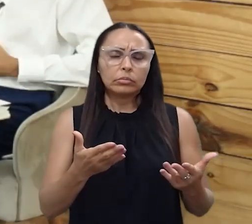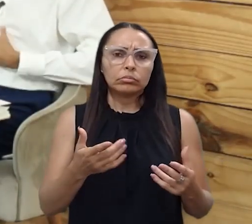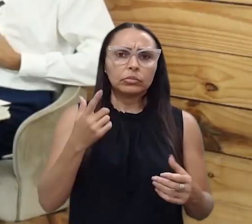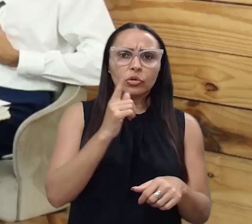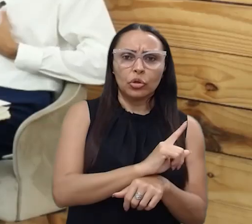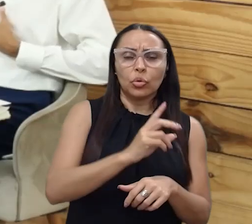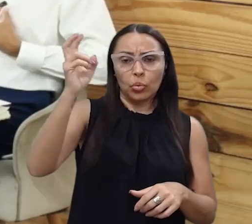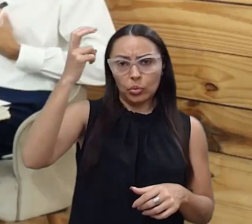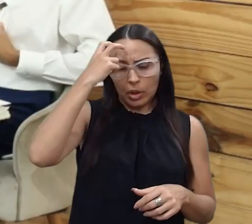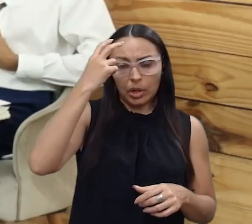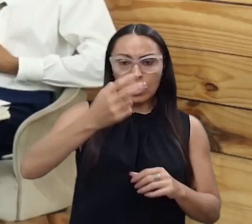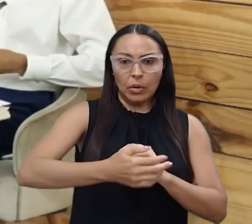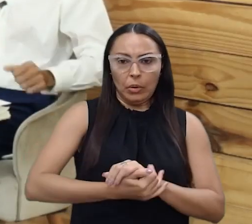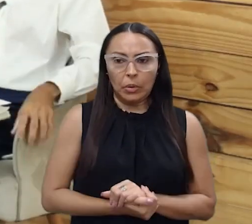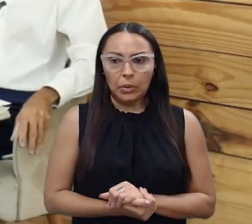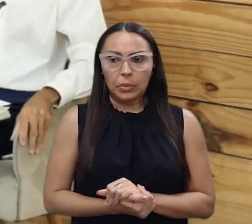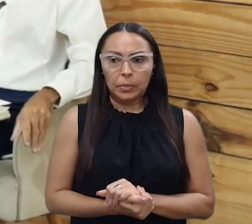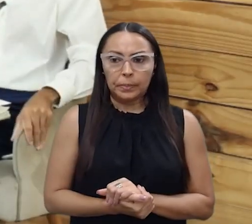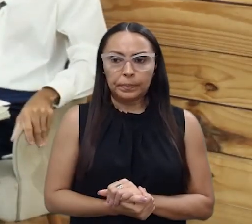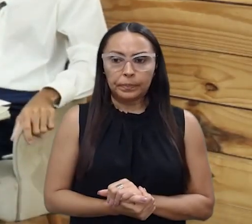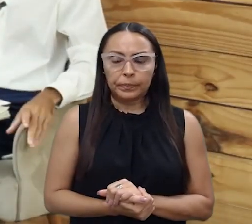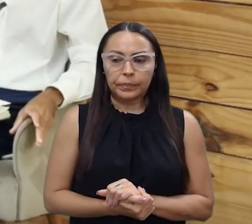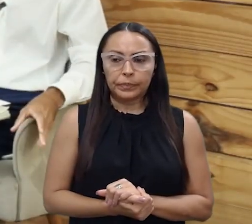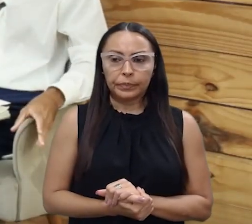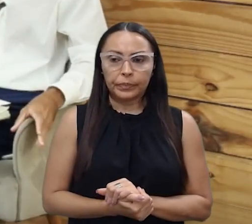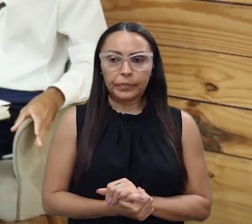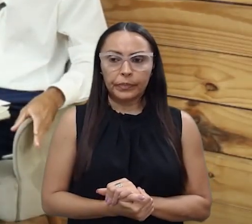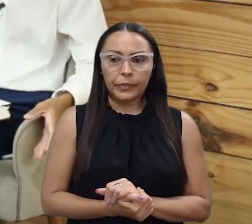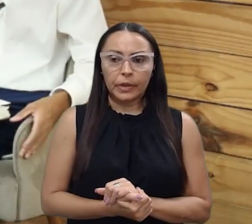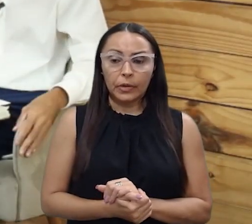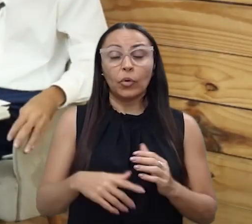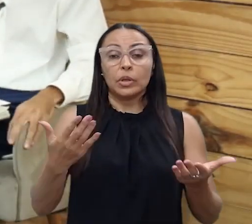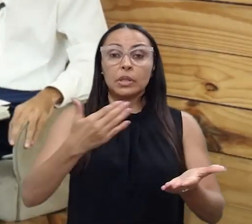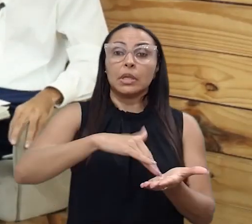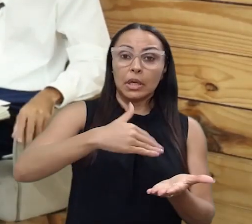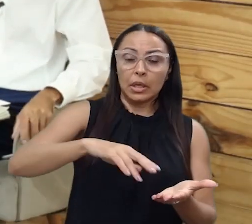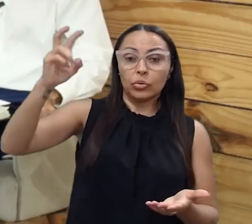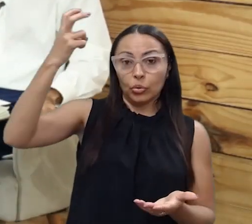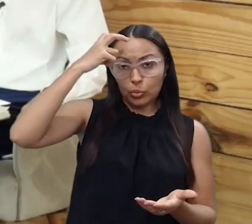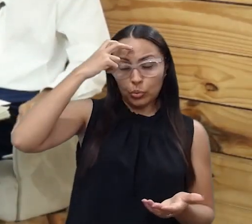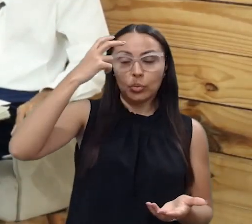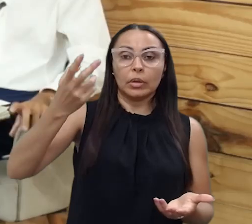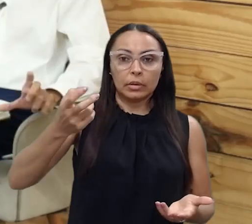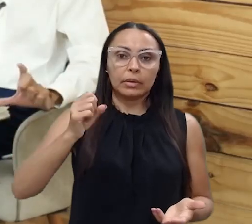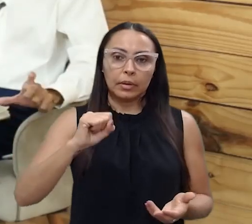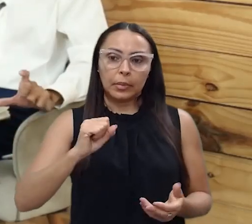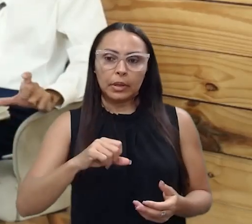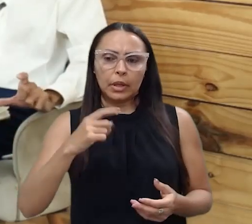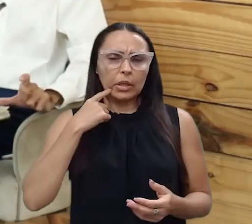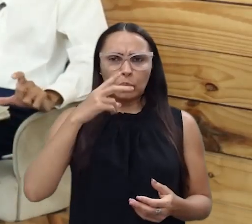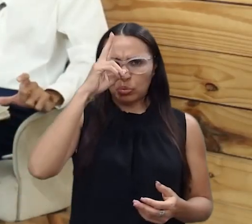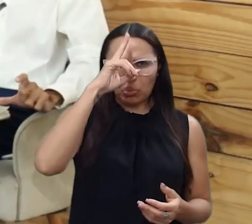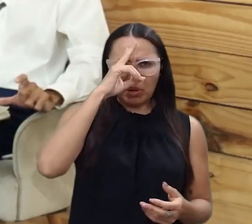porque ele foi diretor do IFAM, também foi secretário de Cultura, eu só não